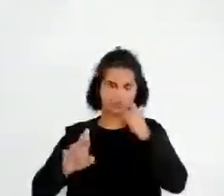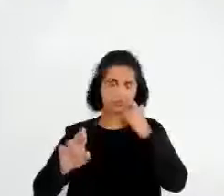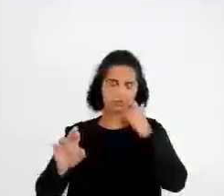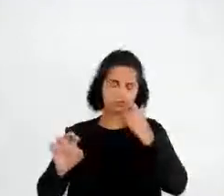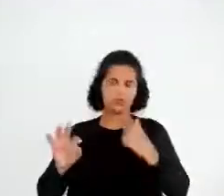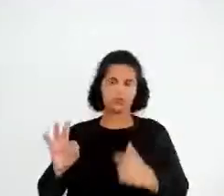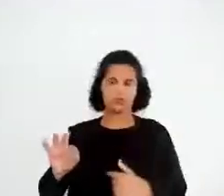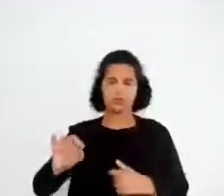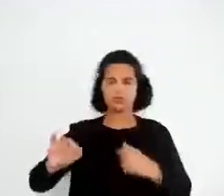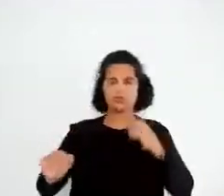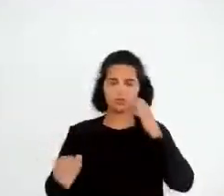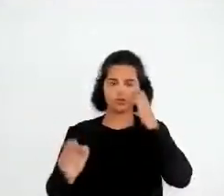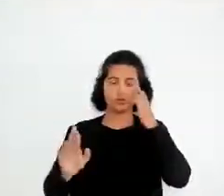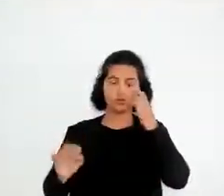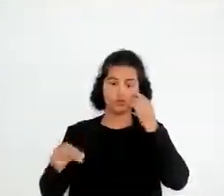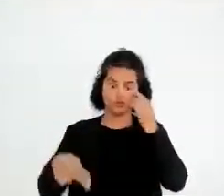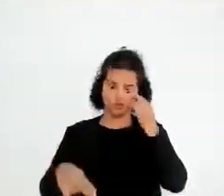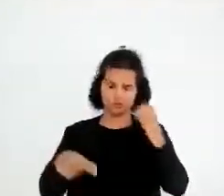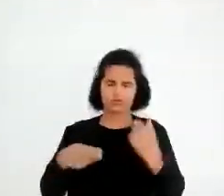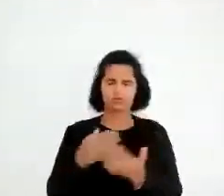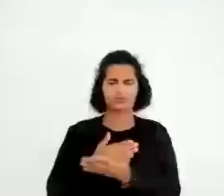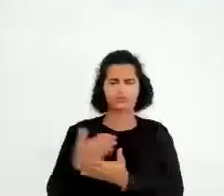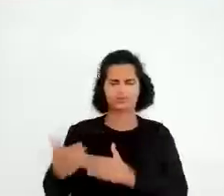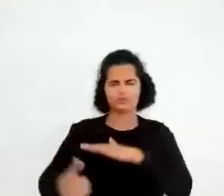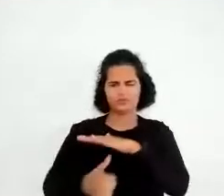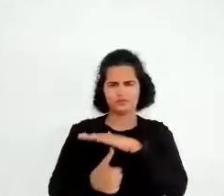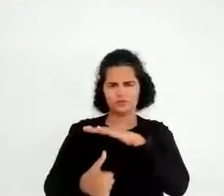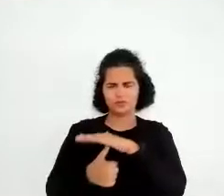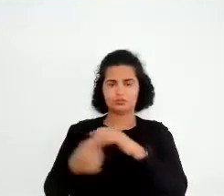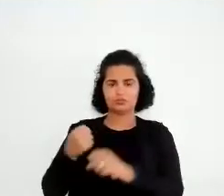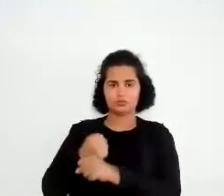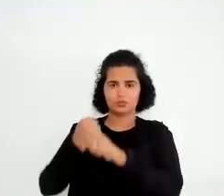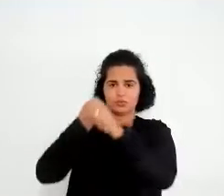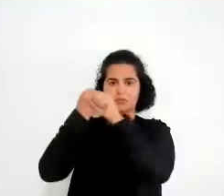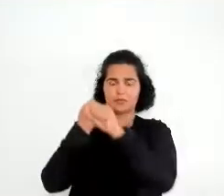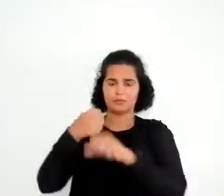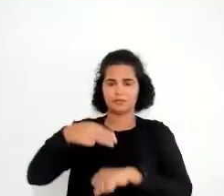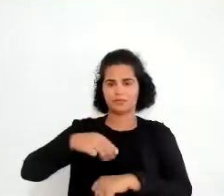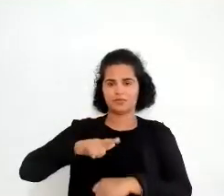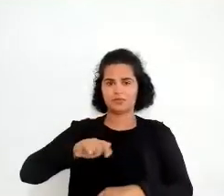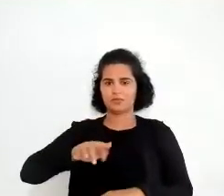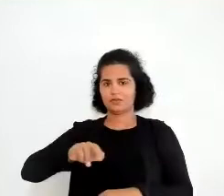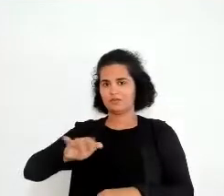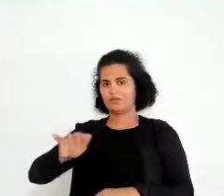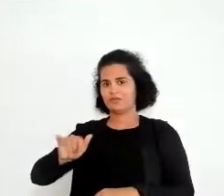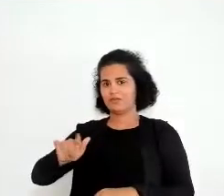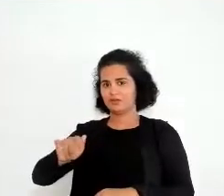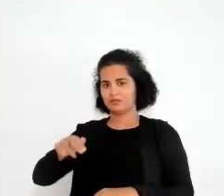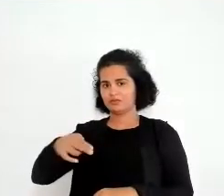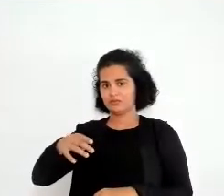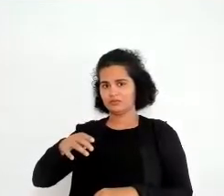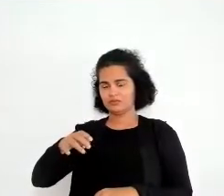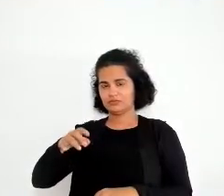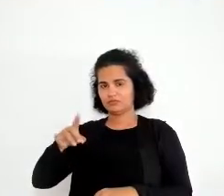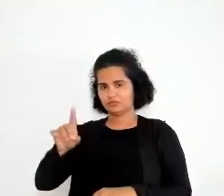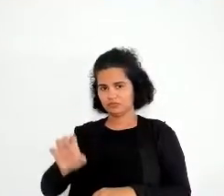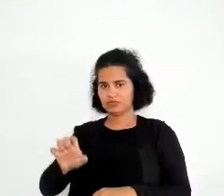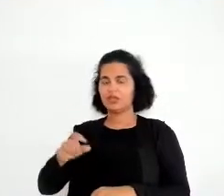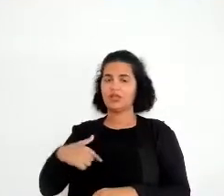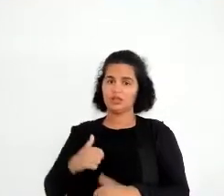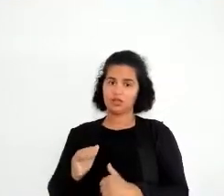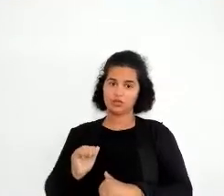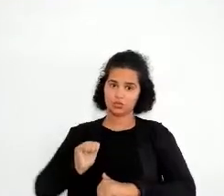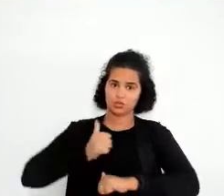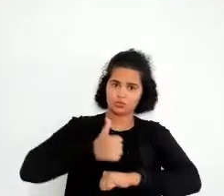deu início à construção do Fórum Miguel Seabra Fagundes e chegou a assumir o governo do Estado durante as eleições de